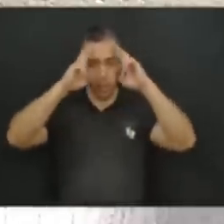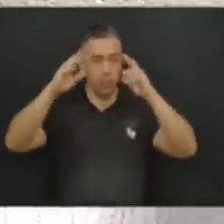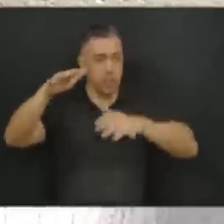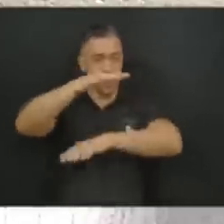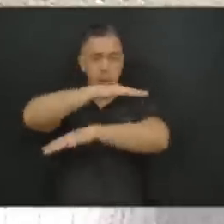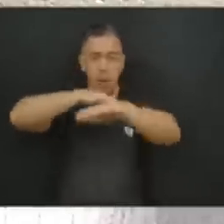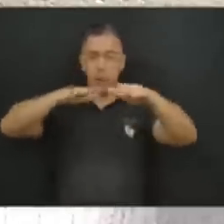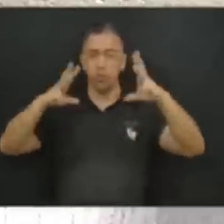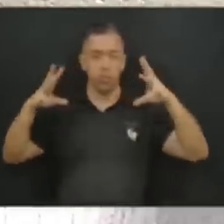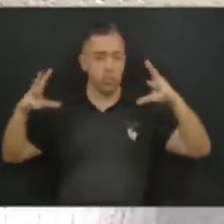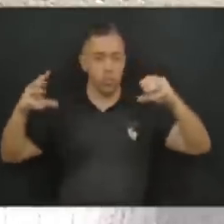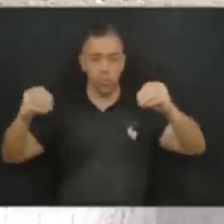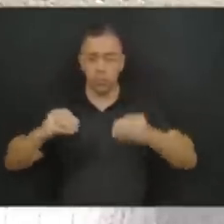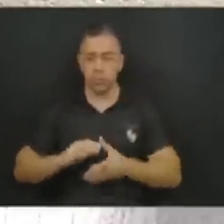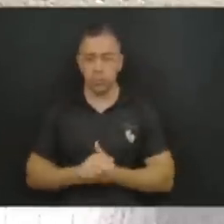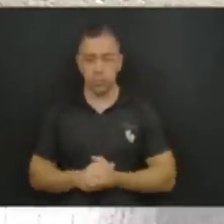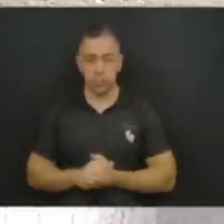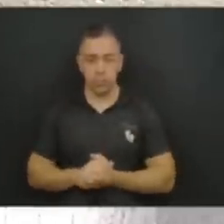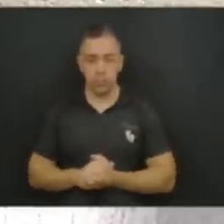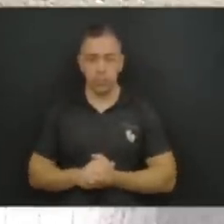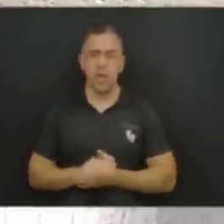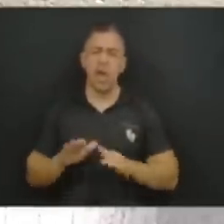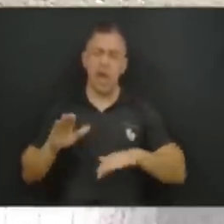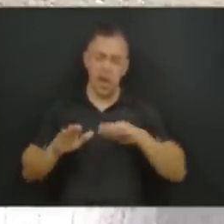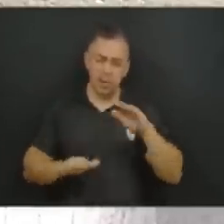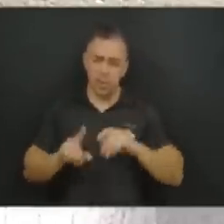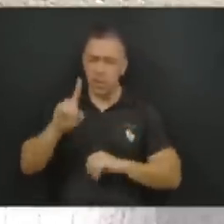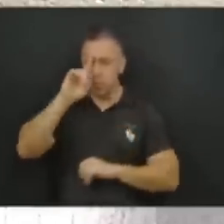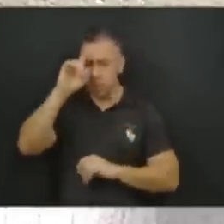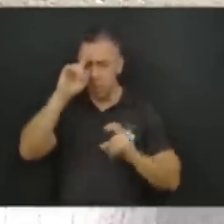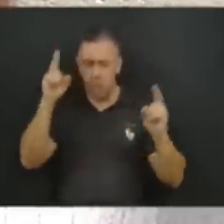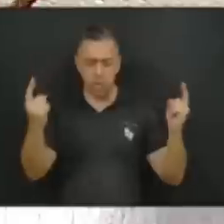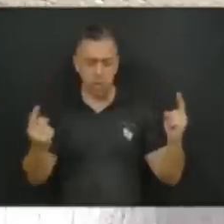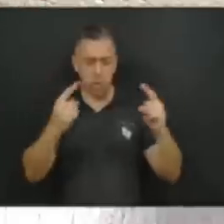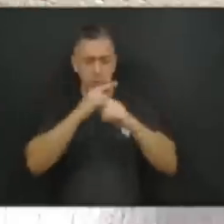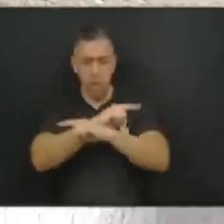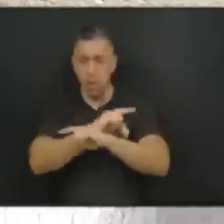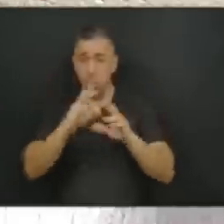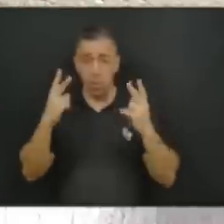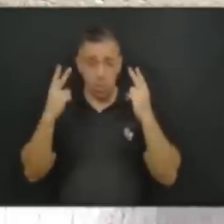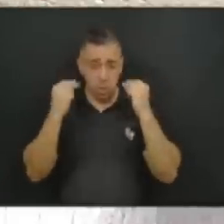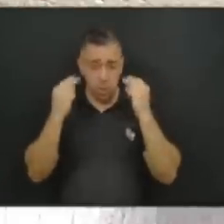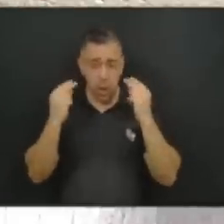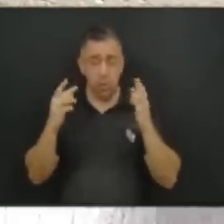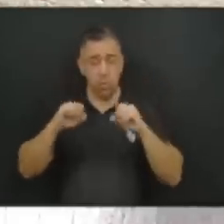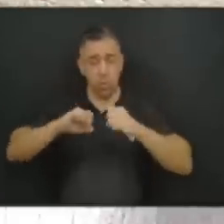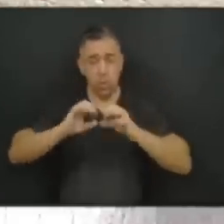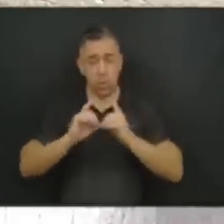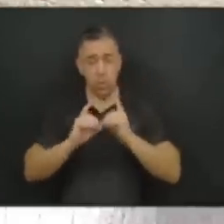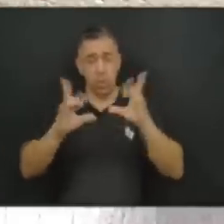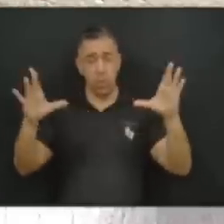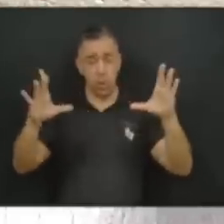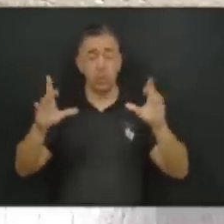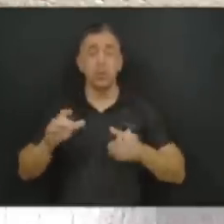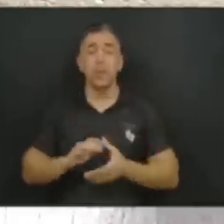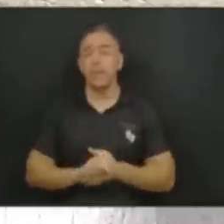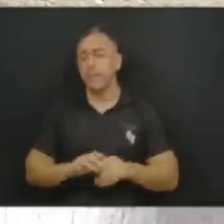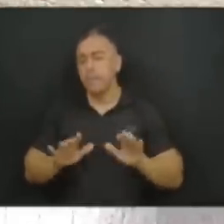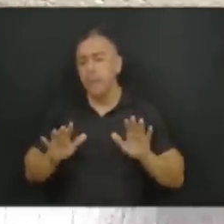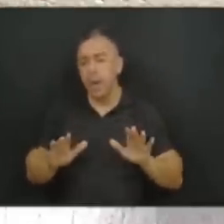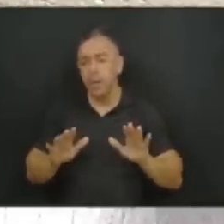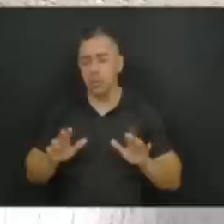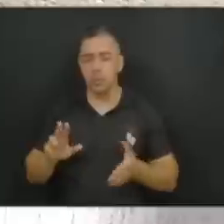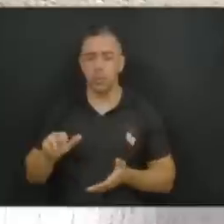todos e muitas vezes divergindo de pensamentos aqui dentro isso é normal em uma democracia mas o que